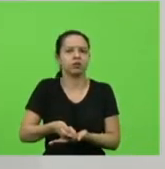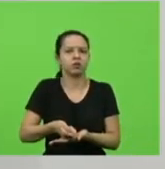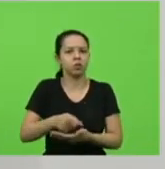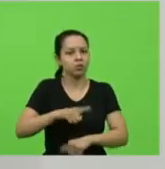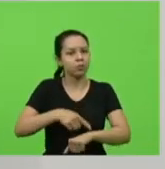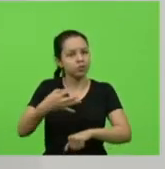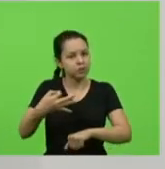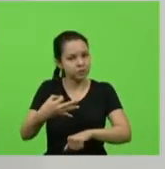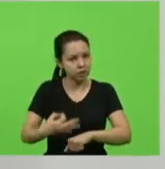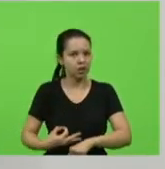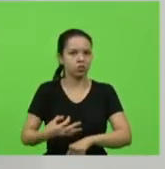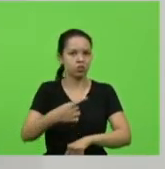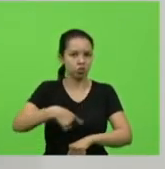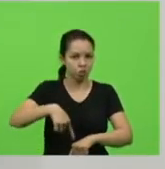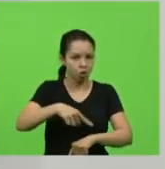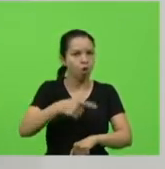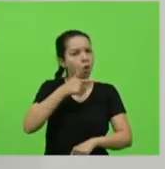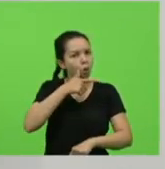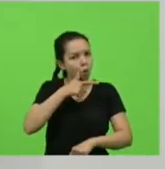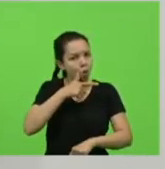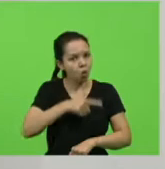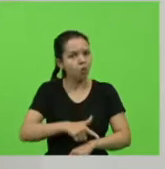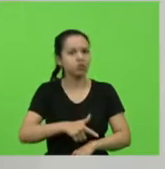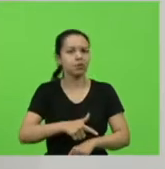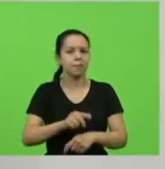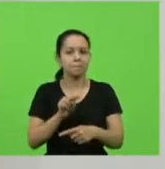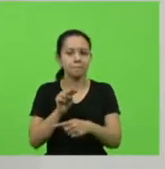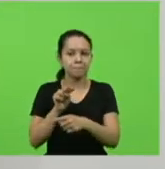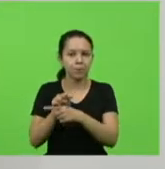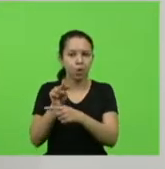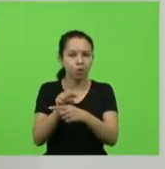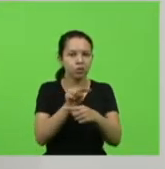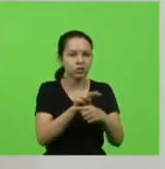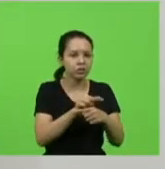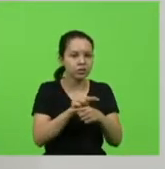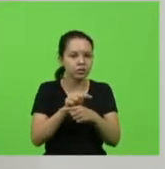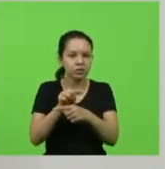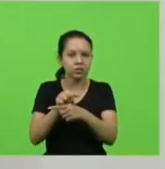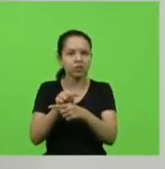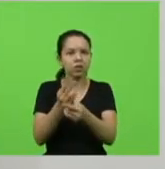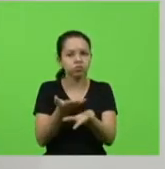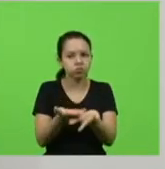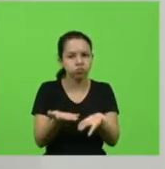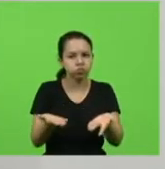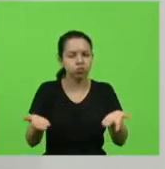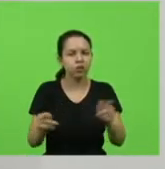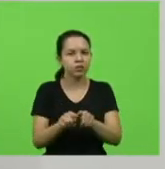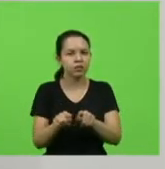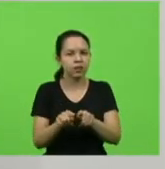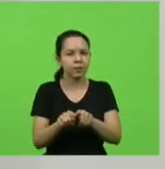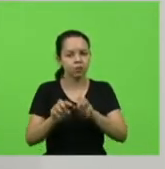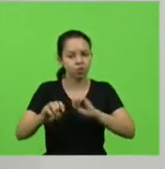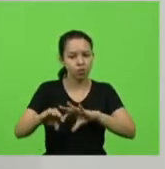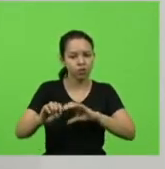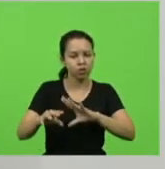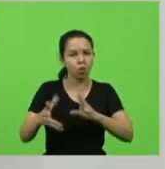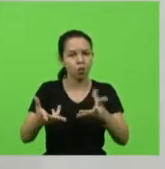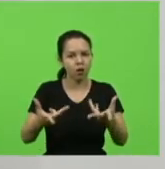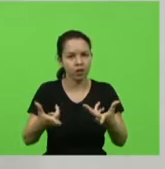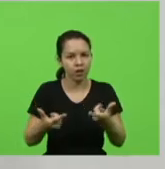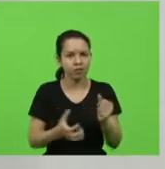gente possa realmente espalhar proteção e fazer educação com qualidade e segurança.